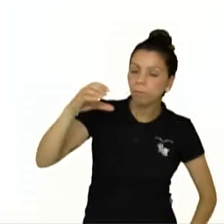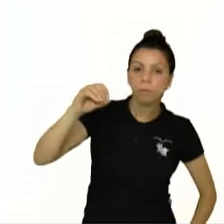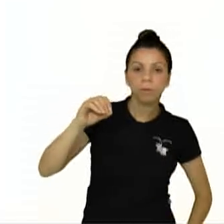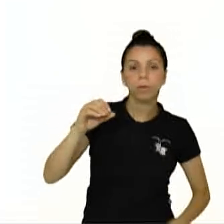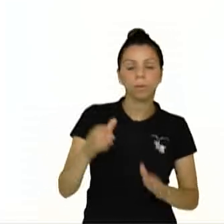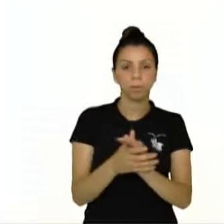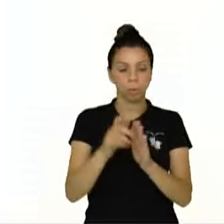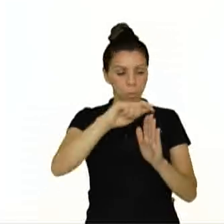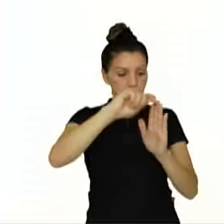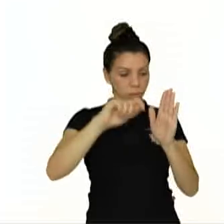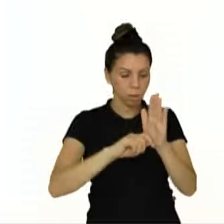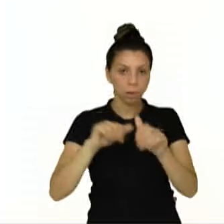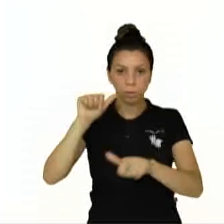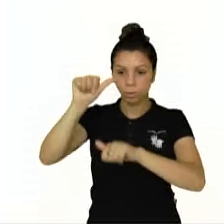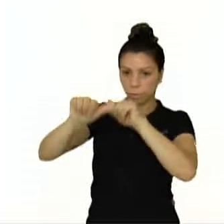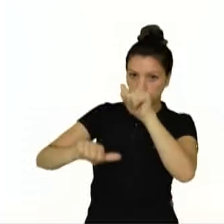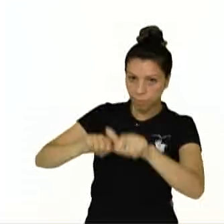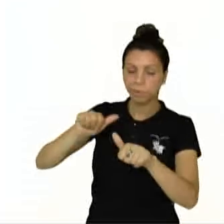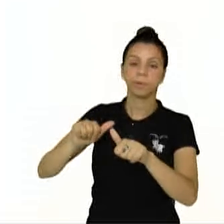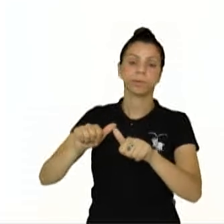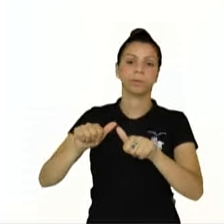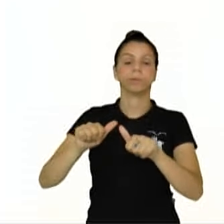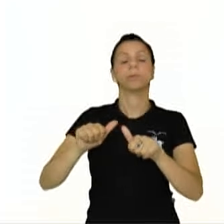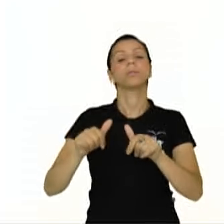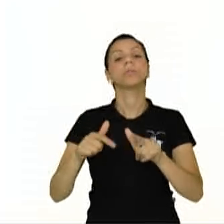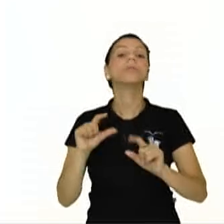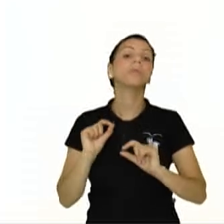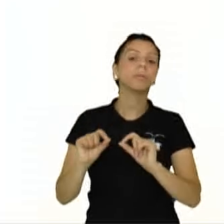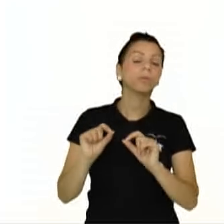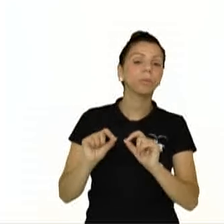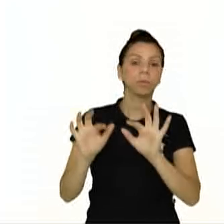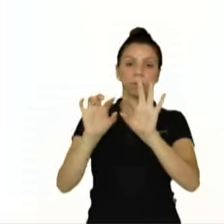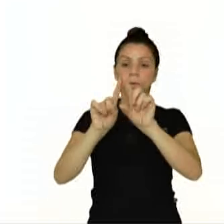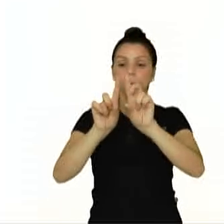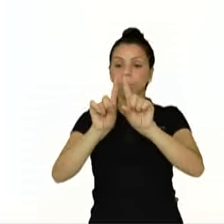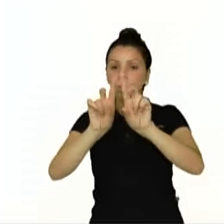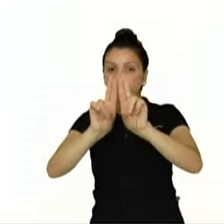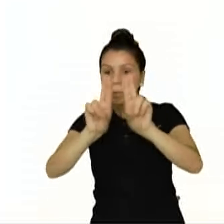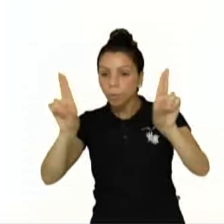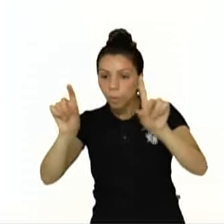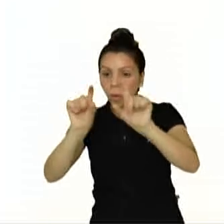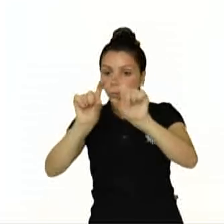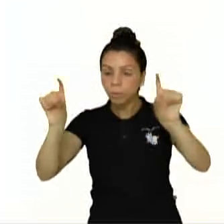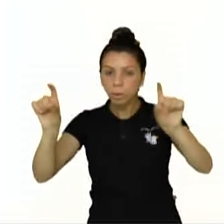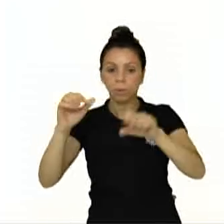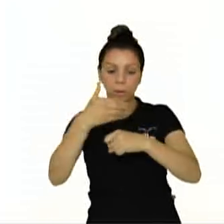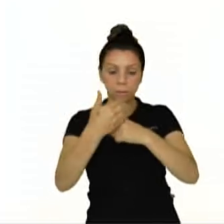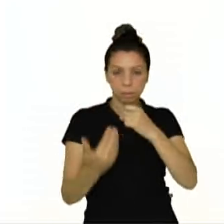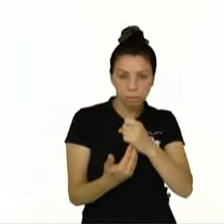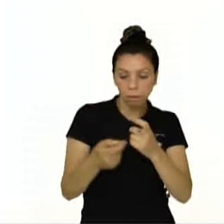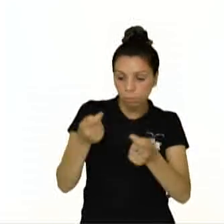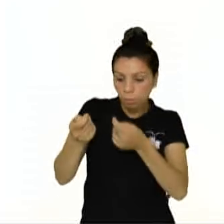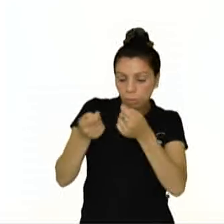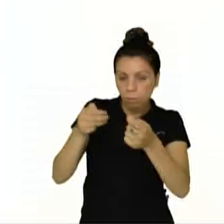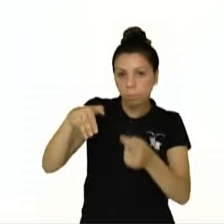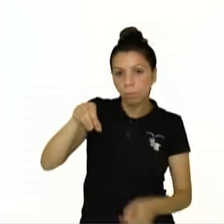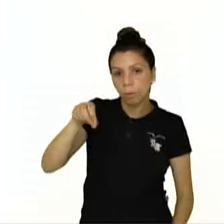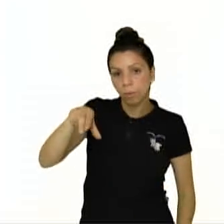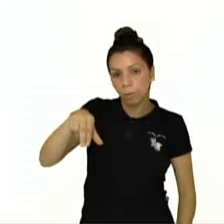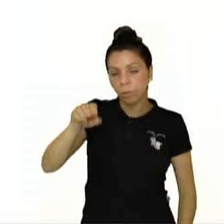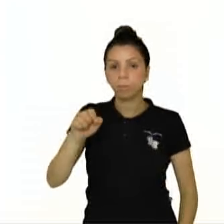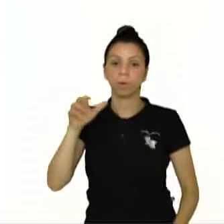passagem de um século para o outro, 19 e 20, a expressão Estado monopolista diz respeito à